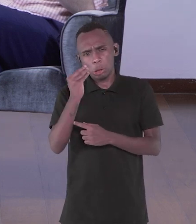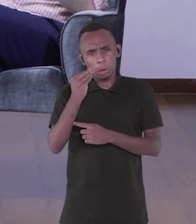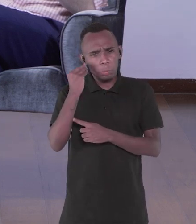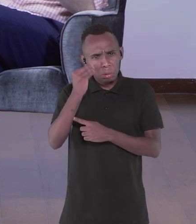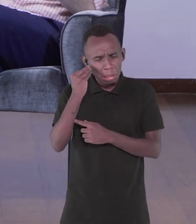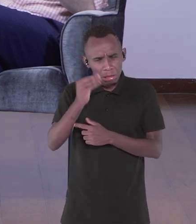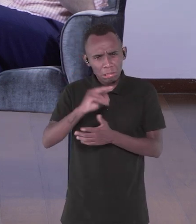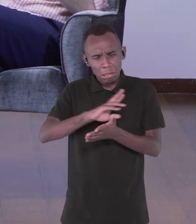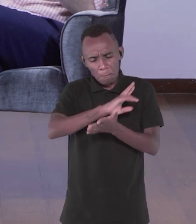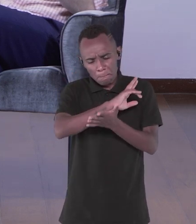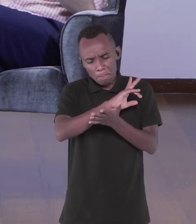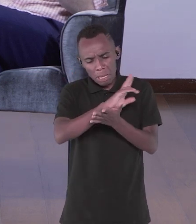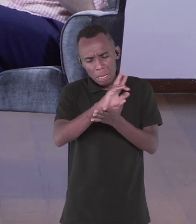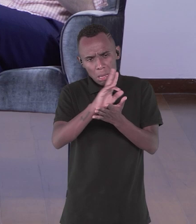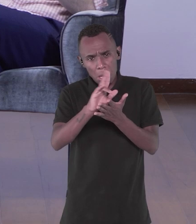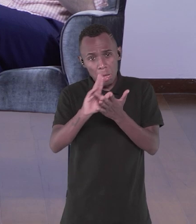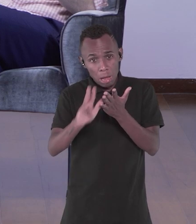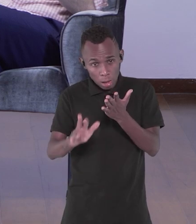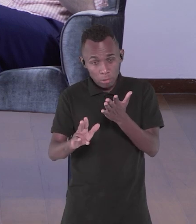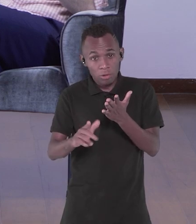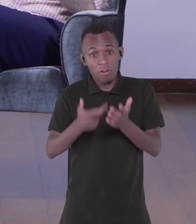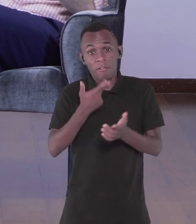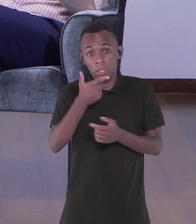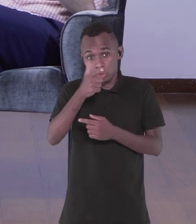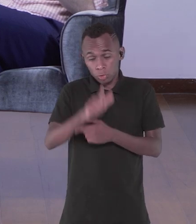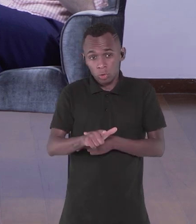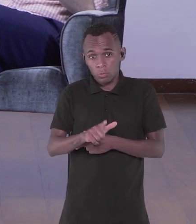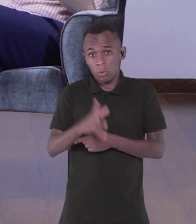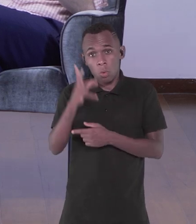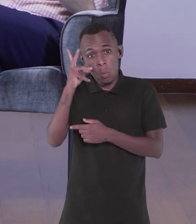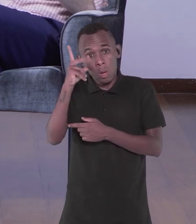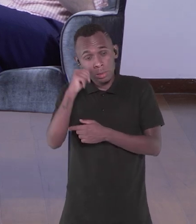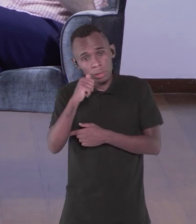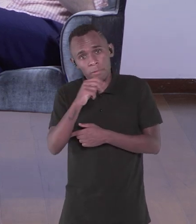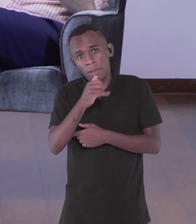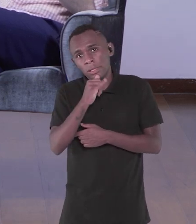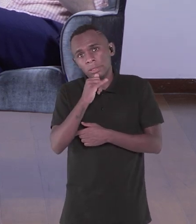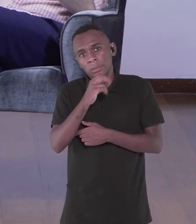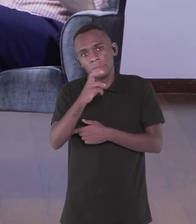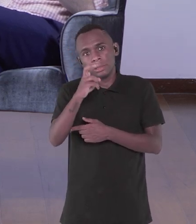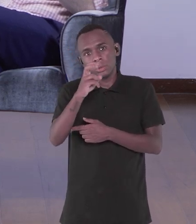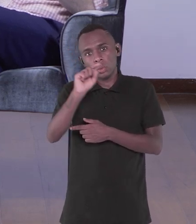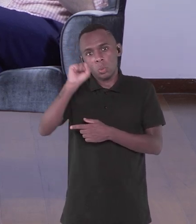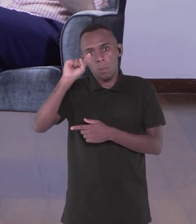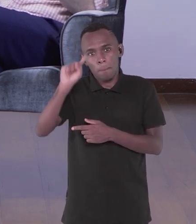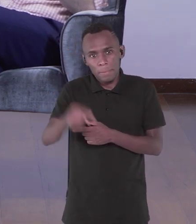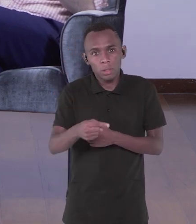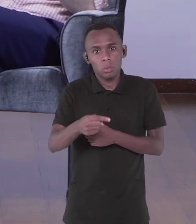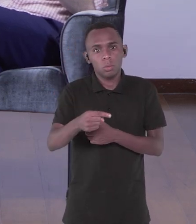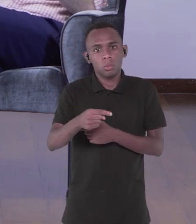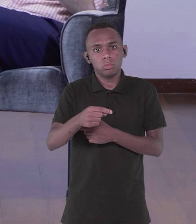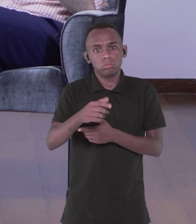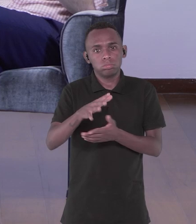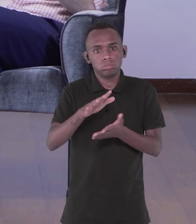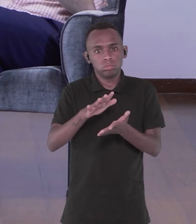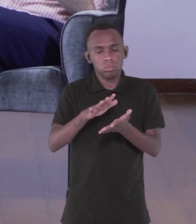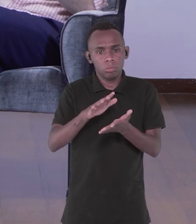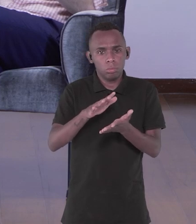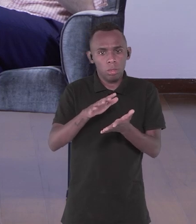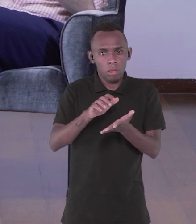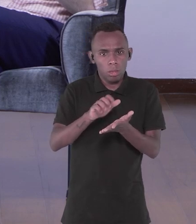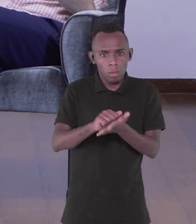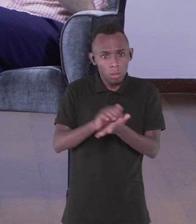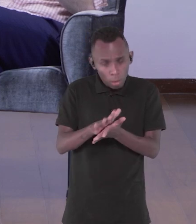aí insisto, eu achava que ia ter 5.000 processos, né? Porque tem